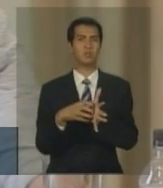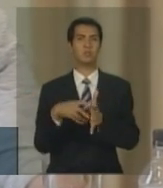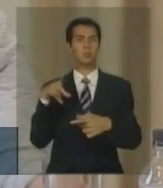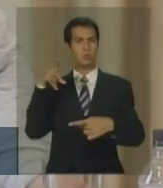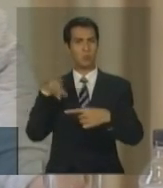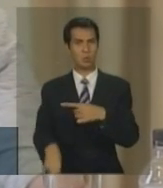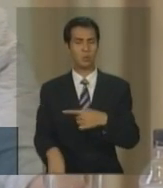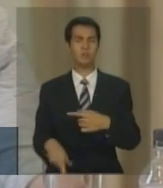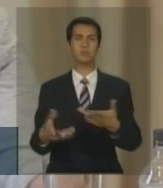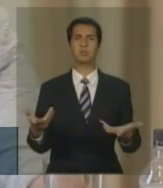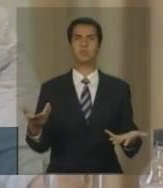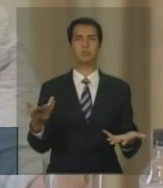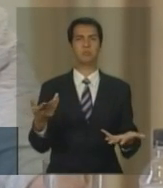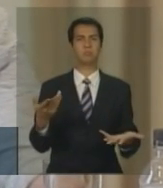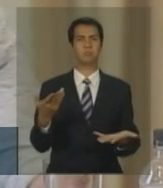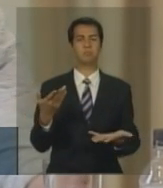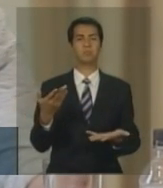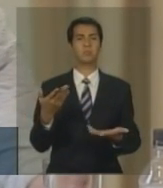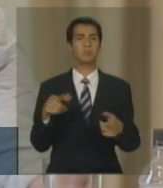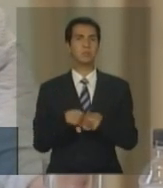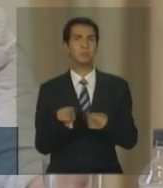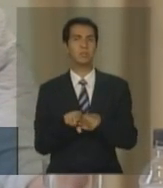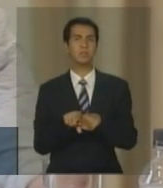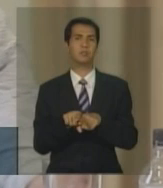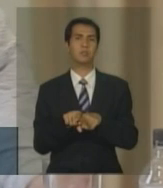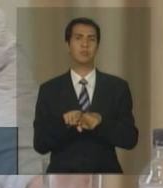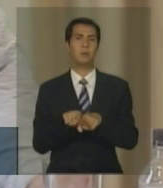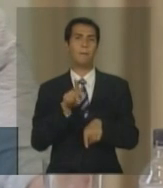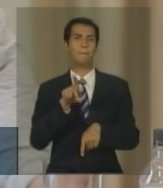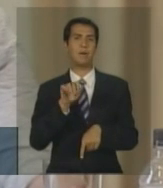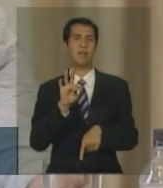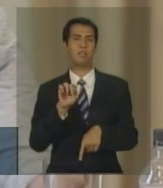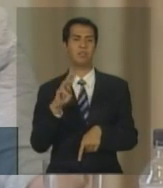funcionalismo público, vender o Pártenon.